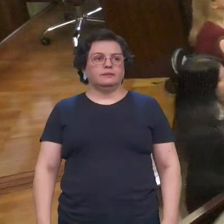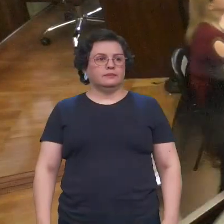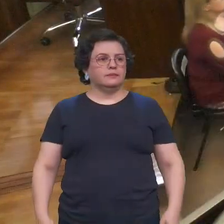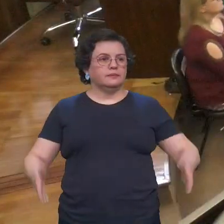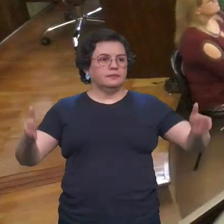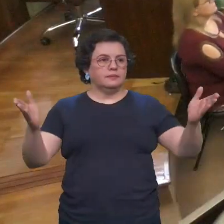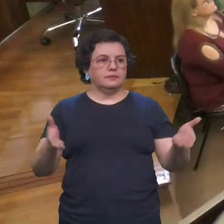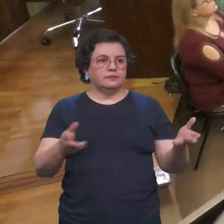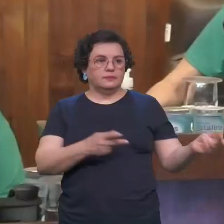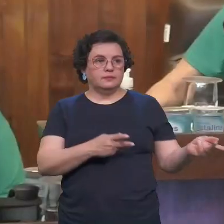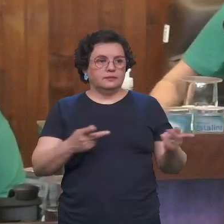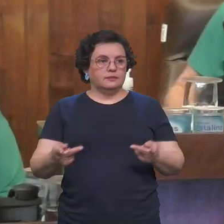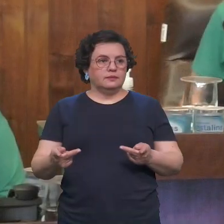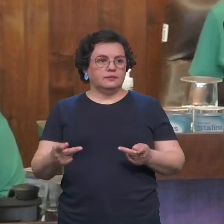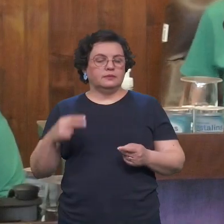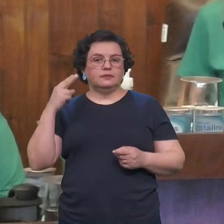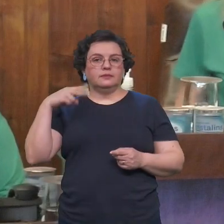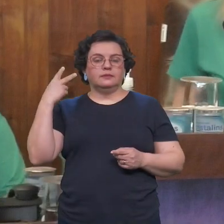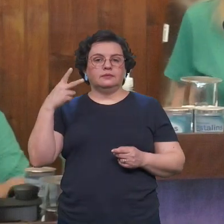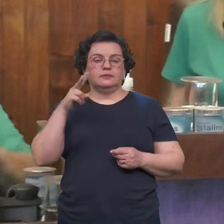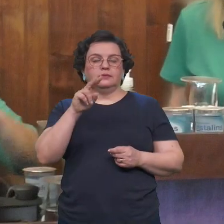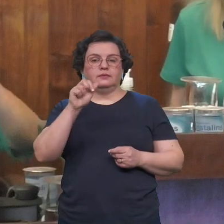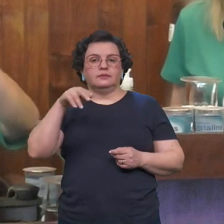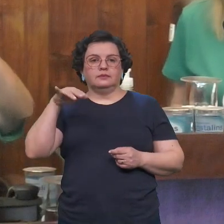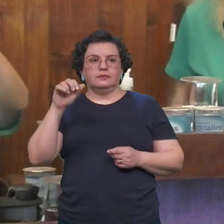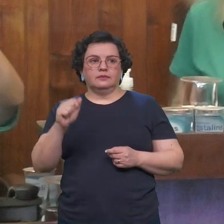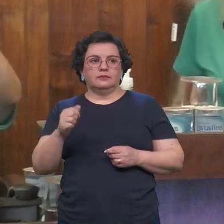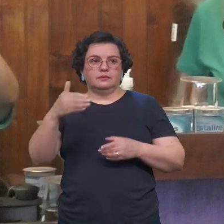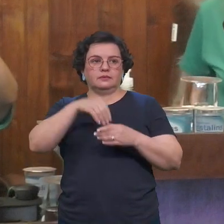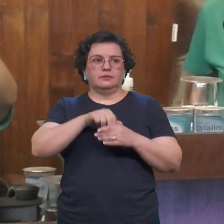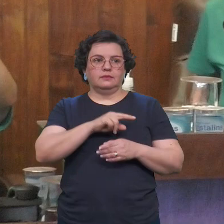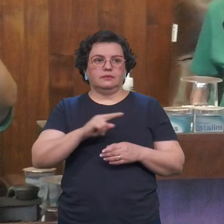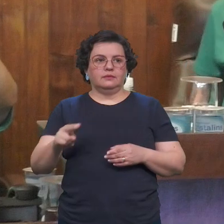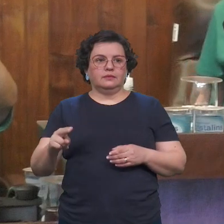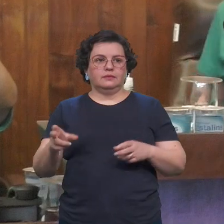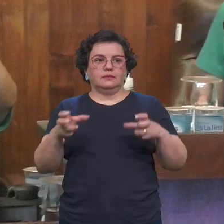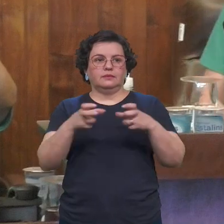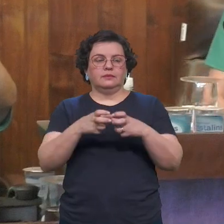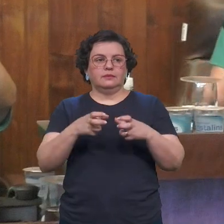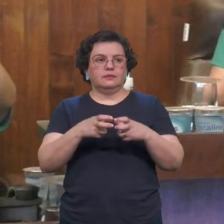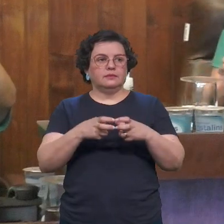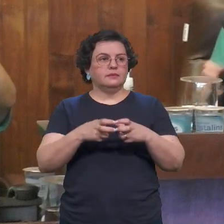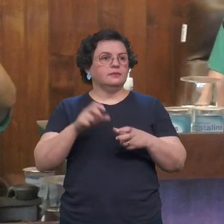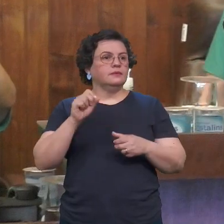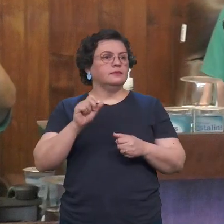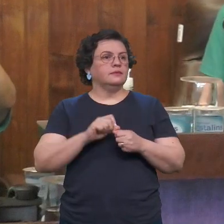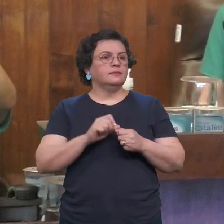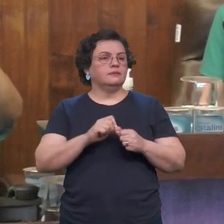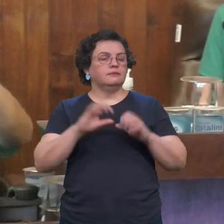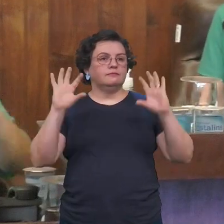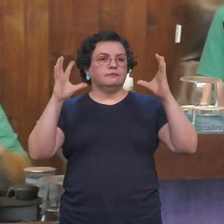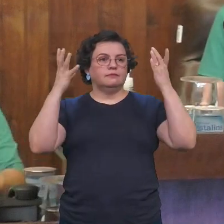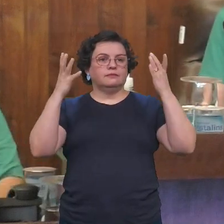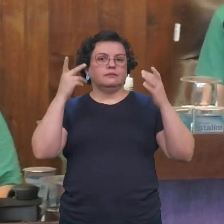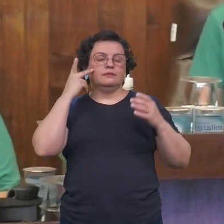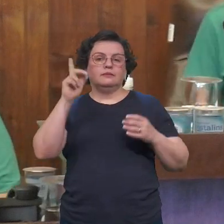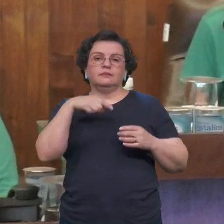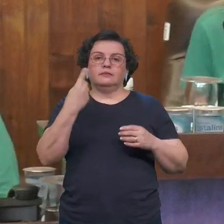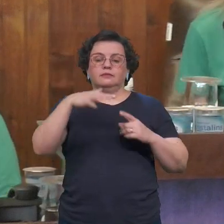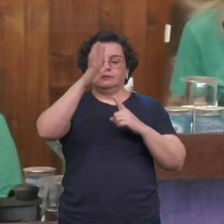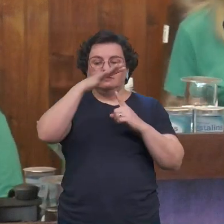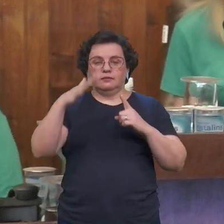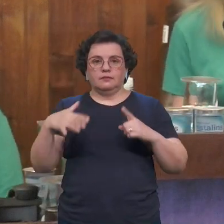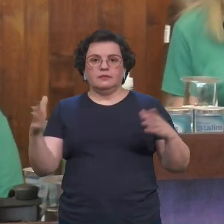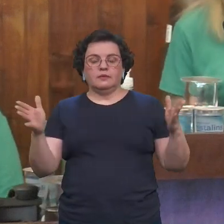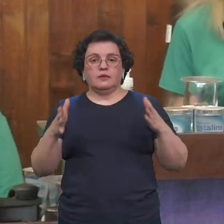Neste momento, convido a vereadora Vânia Ramos, em nome da Câmara Municipal de Marília, que faça a saudação às nossas homenageadas